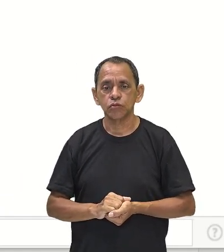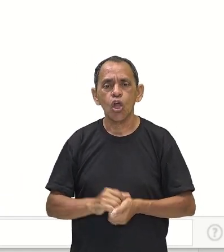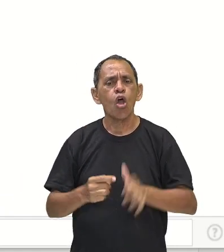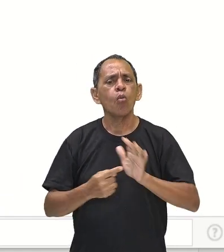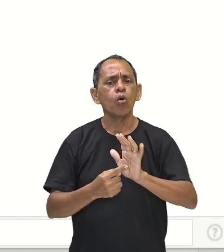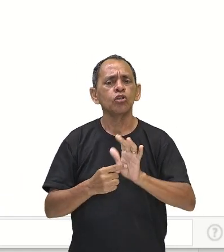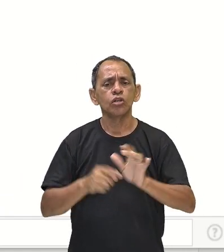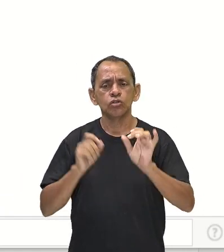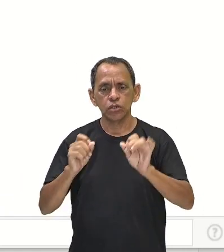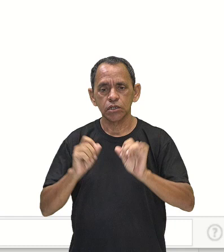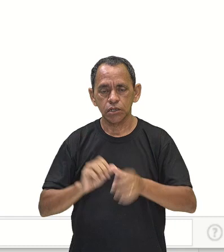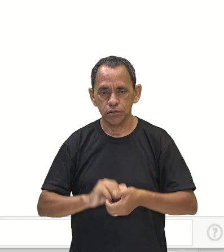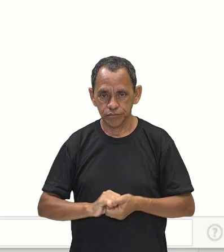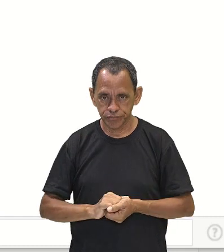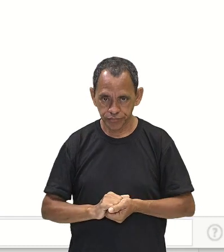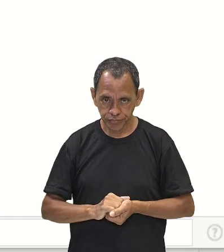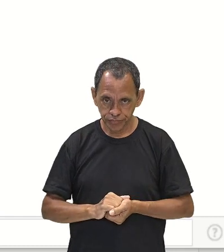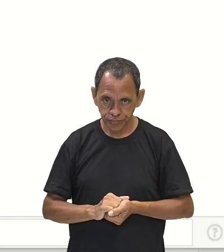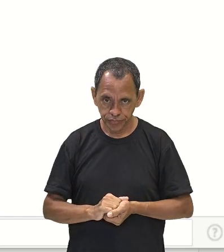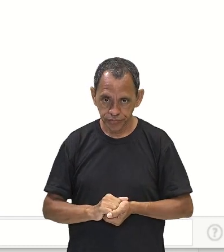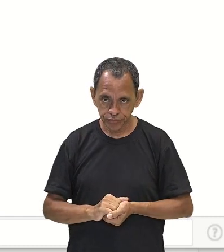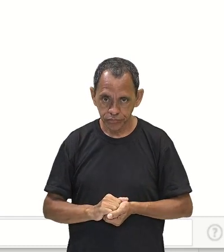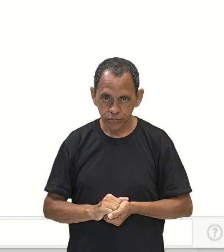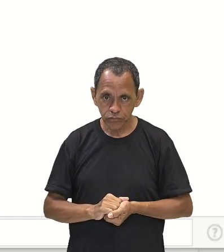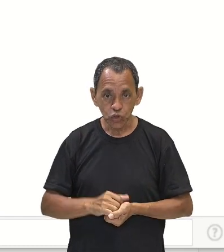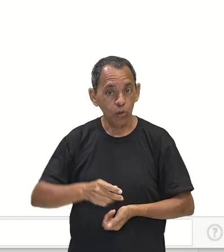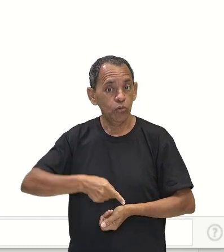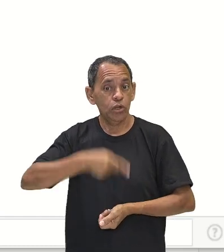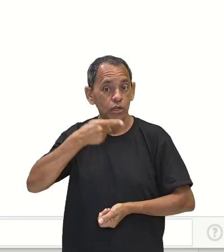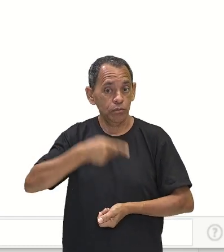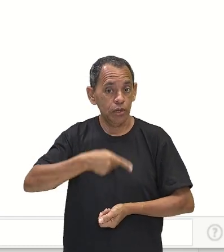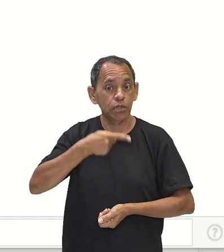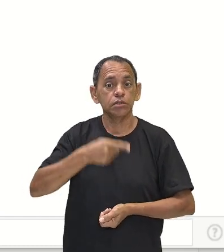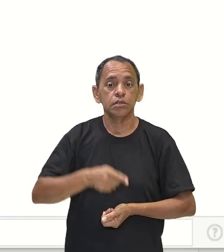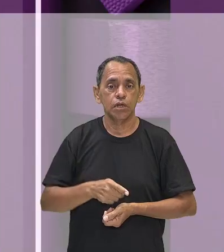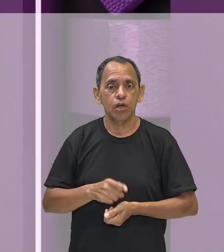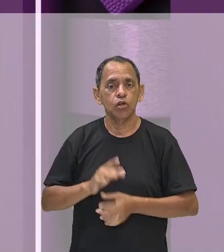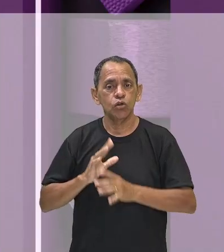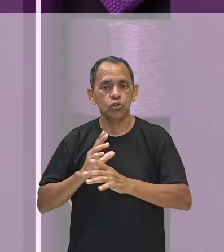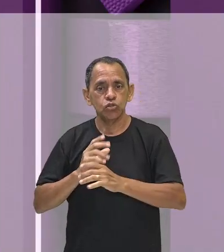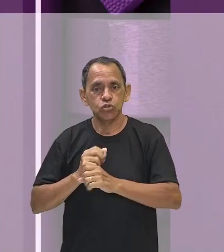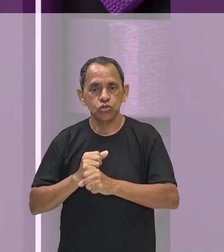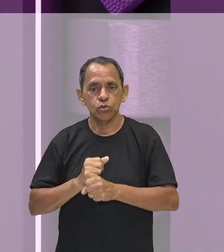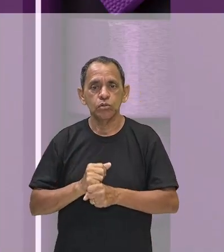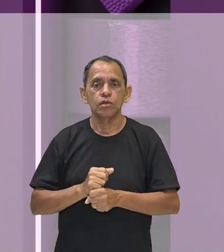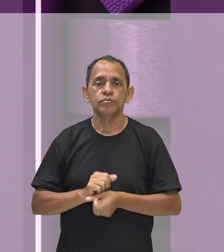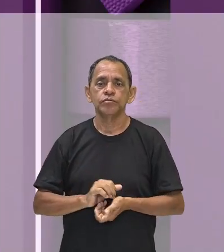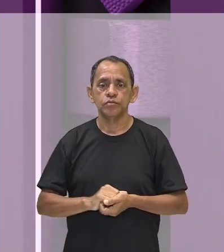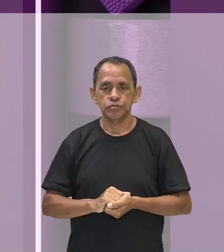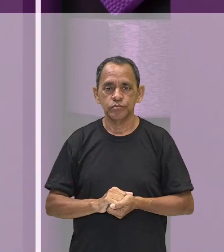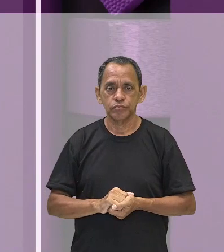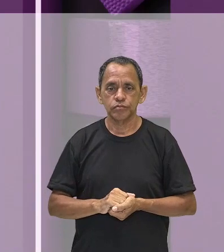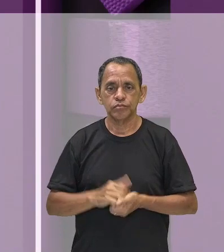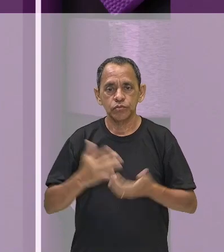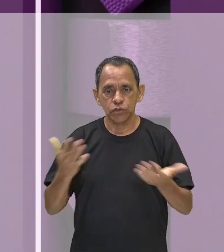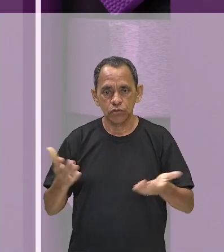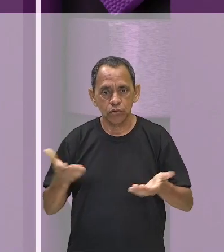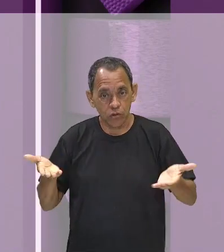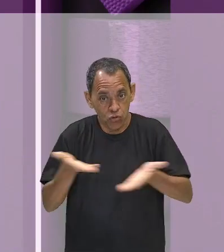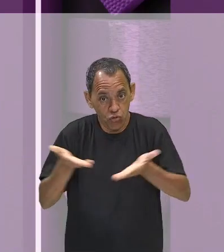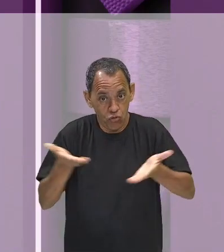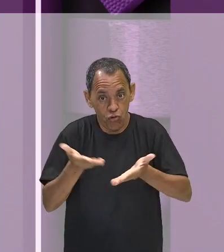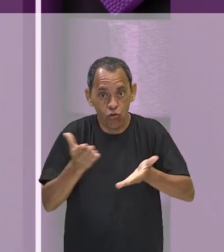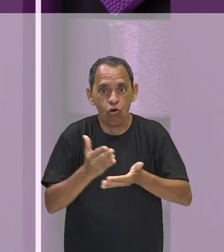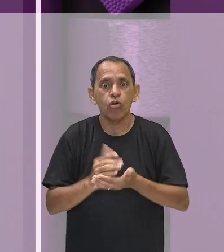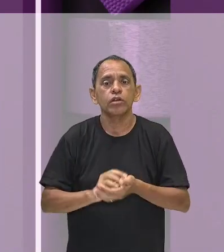iguais a 5, certo? Muito bem. Muito bem, então agora que nós já criamos